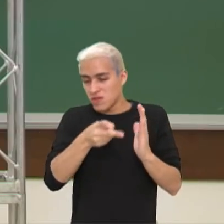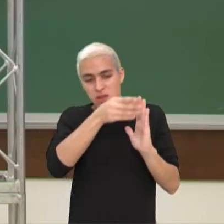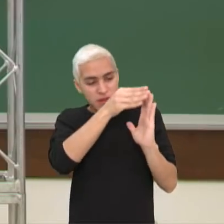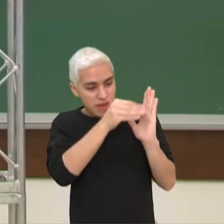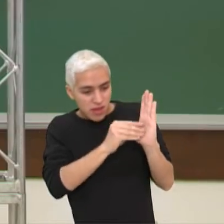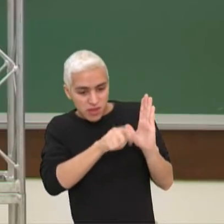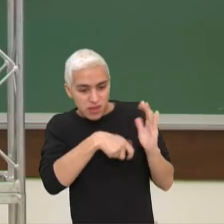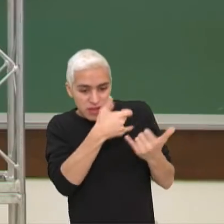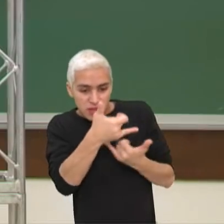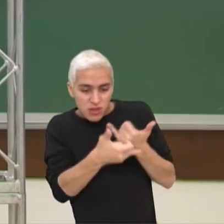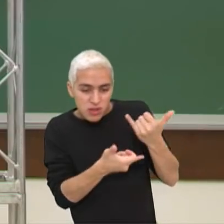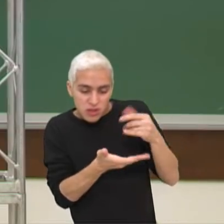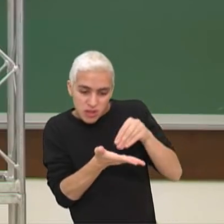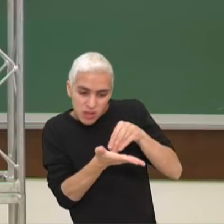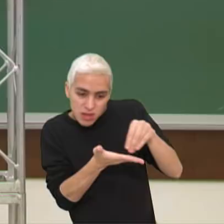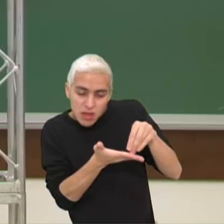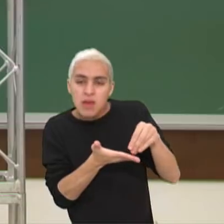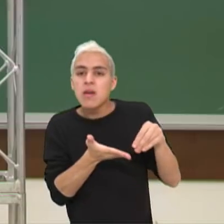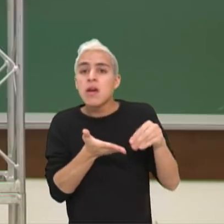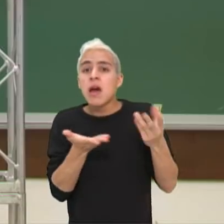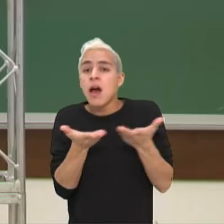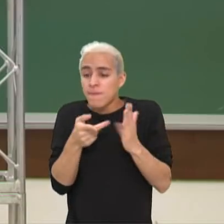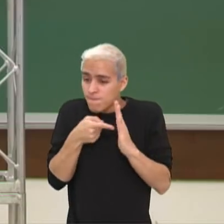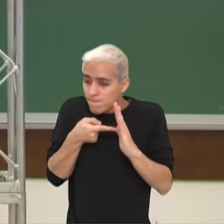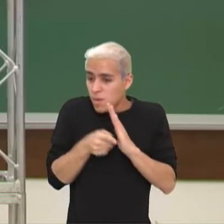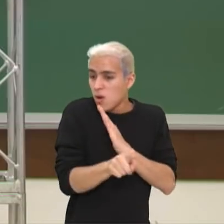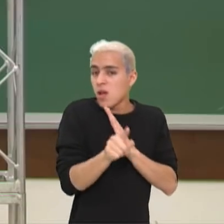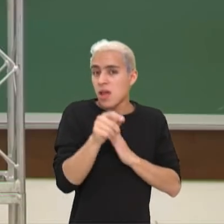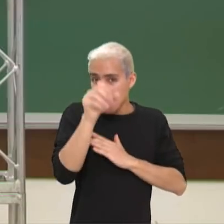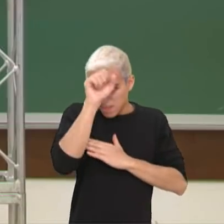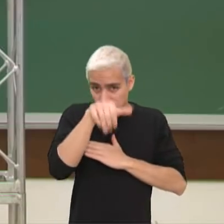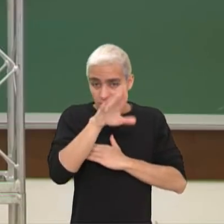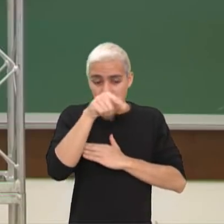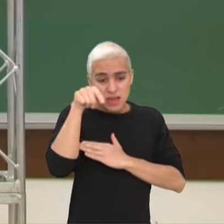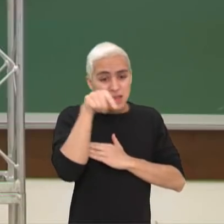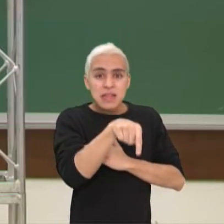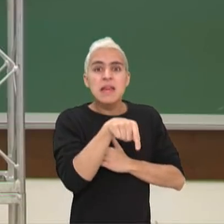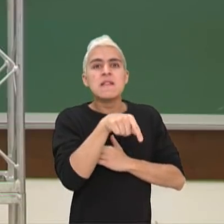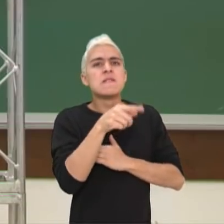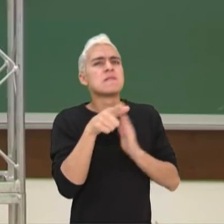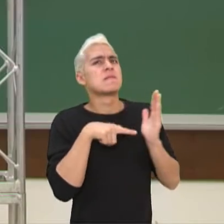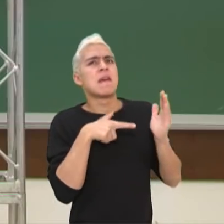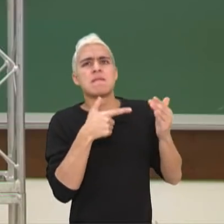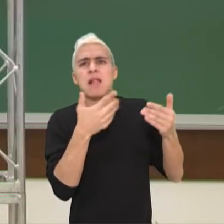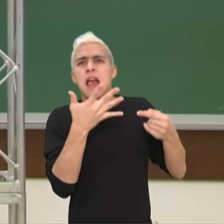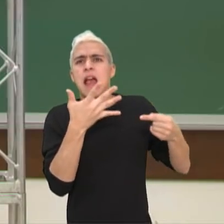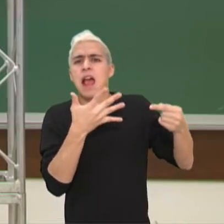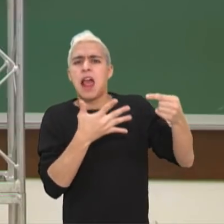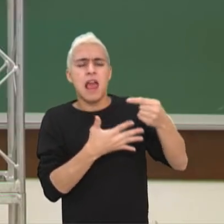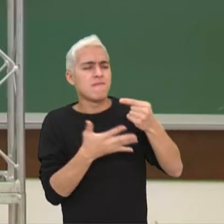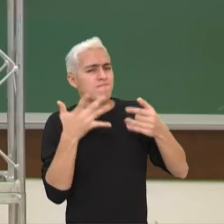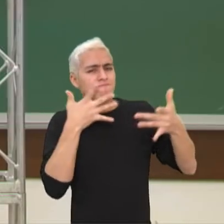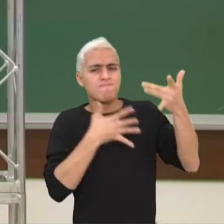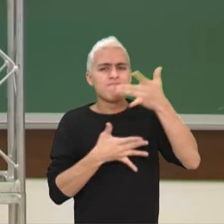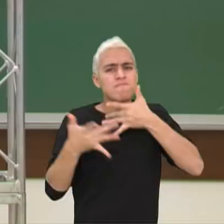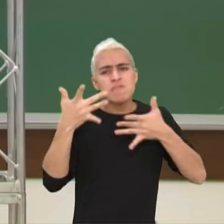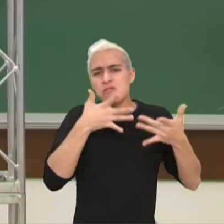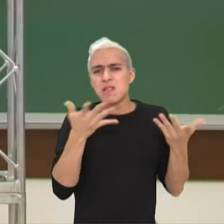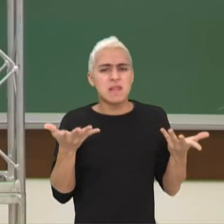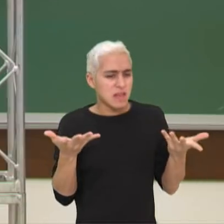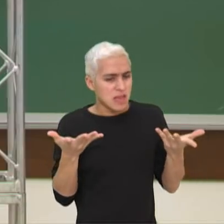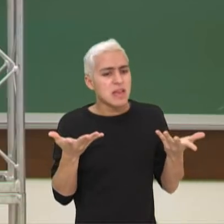jogos de tabuleiro. Vamos se aprofundar cada vez mais e aprender nesse universo que é muito amplo, muito gostoso